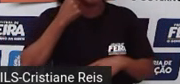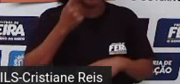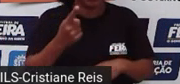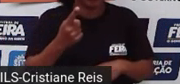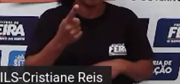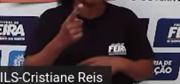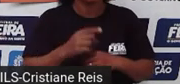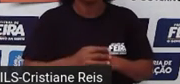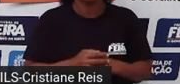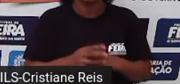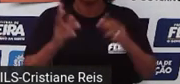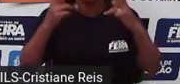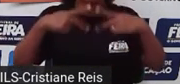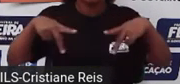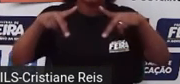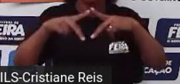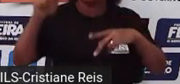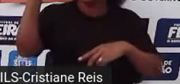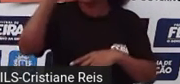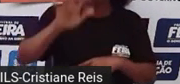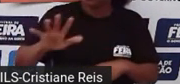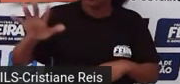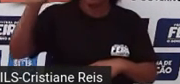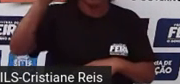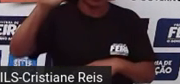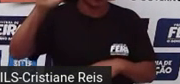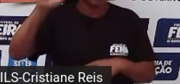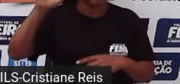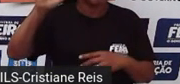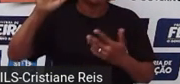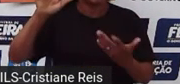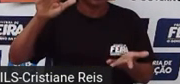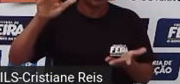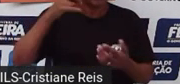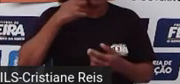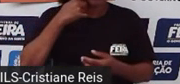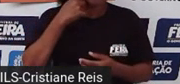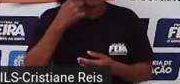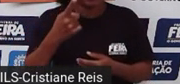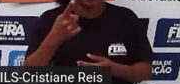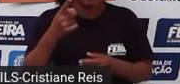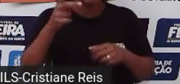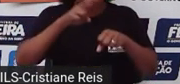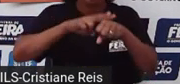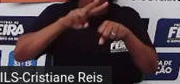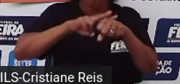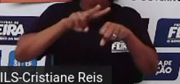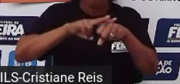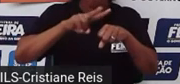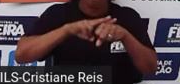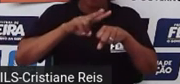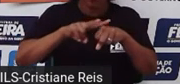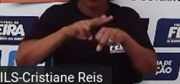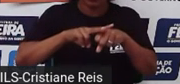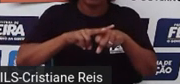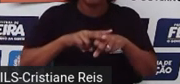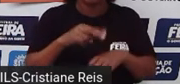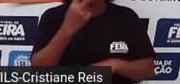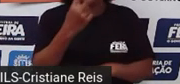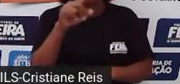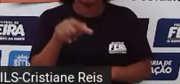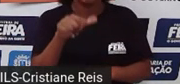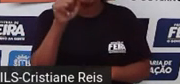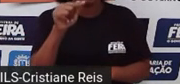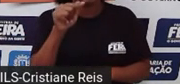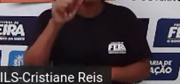para a gente entender não é a população da Ásia em relação ao restante do mundo aqui a gente tem de verde o restante do mundo 2,7 bilhões